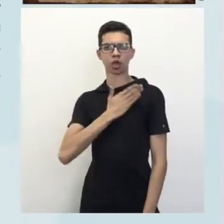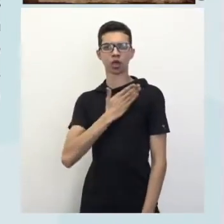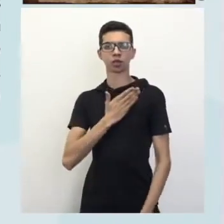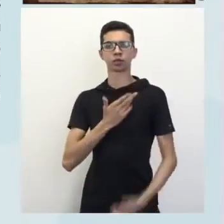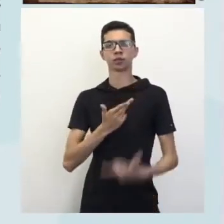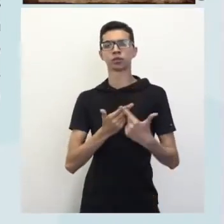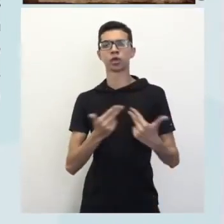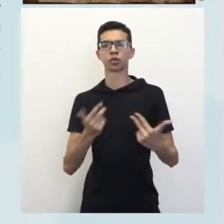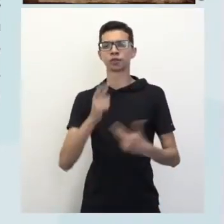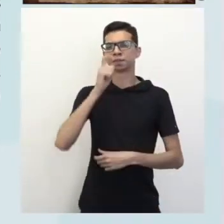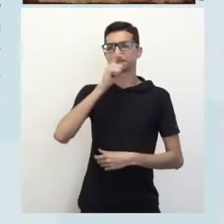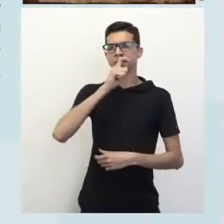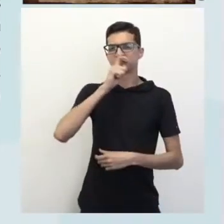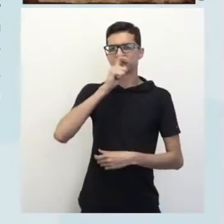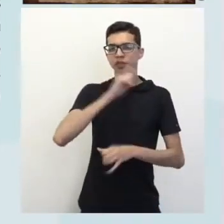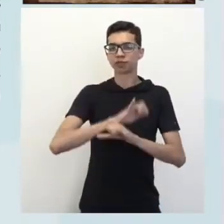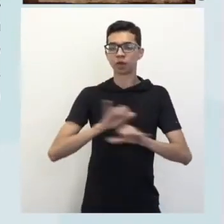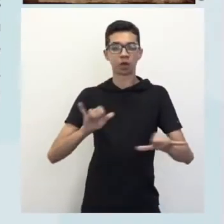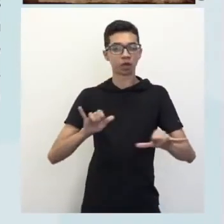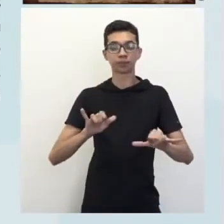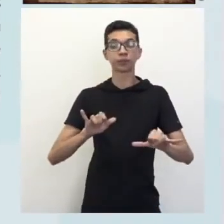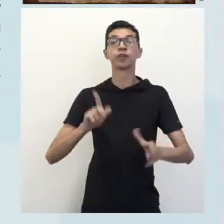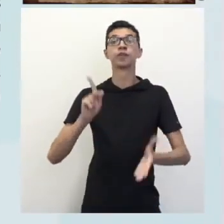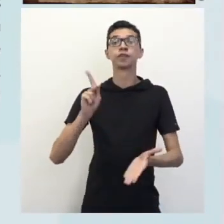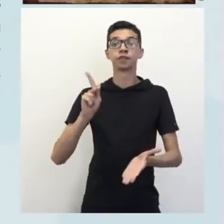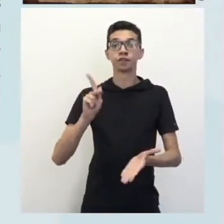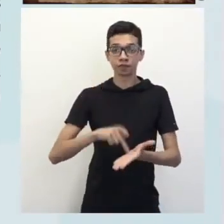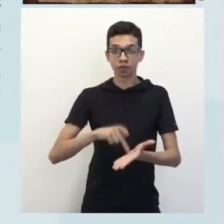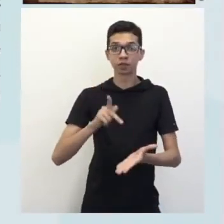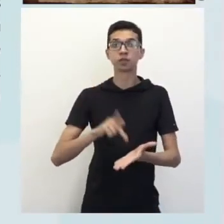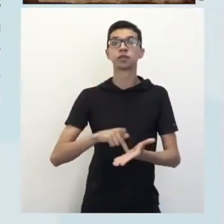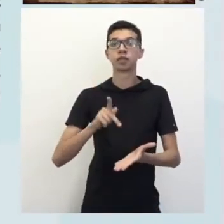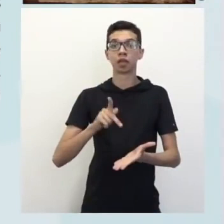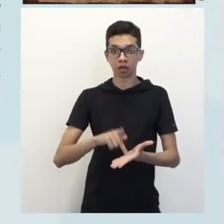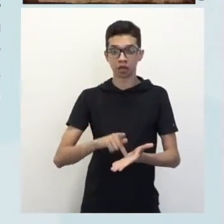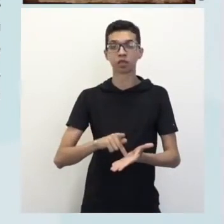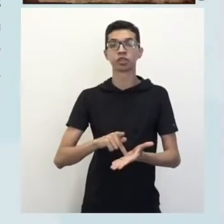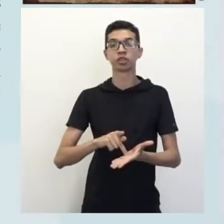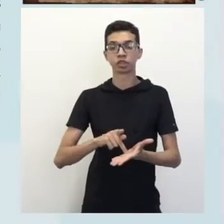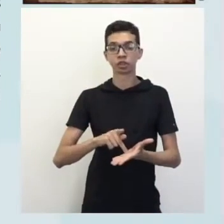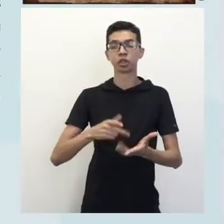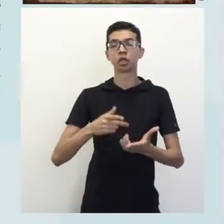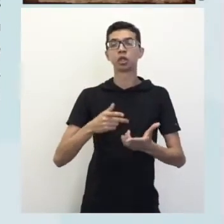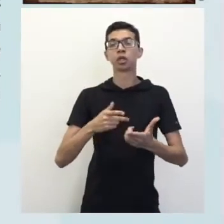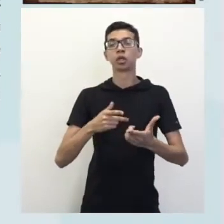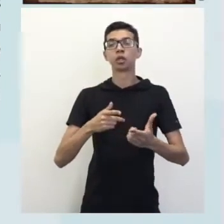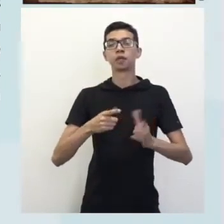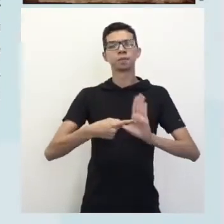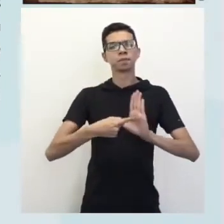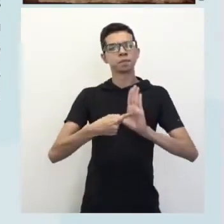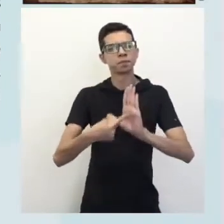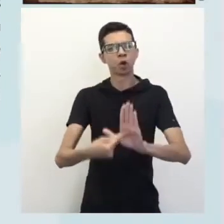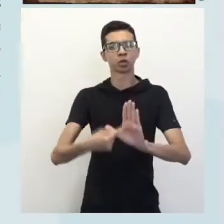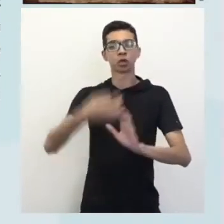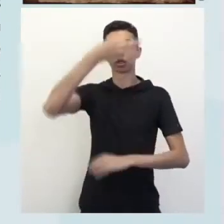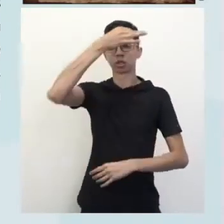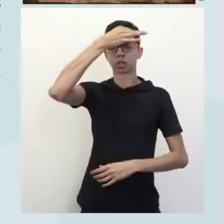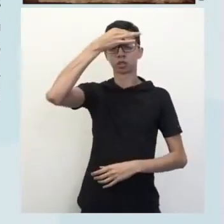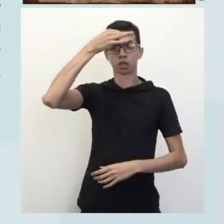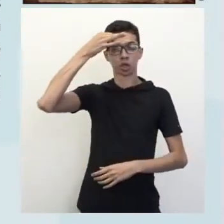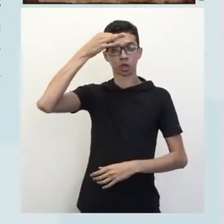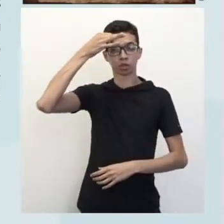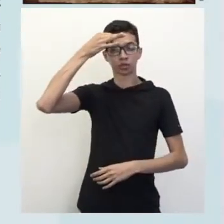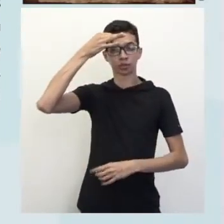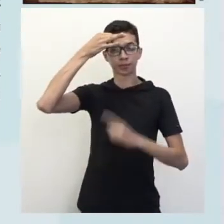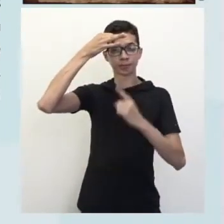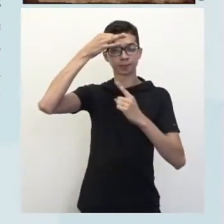e de mentiras. A bandeira da verdade dissipou todas as nuvens da ignorância e da usurpação. O homem